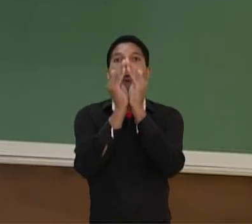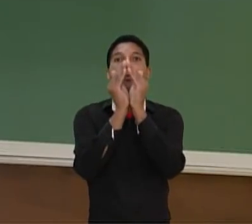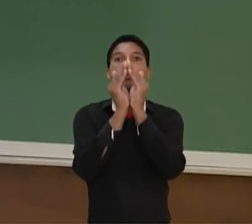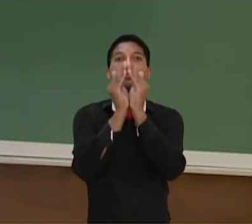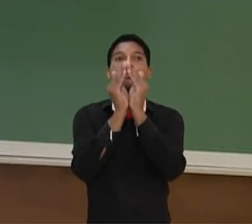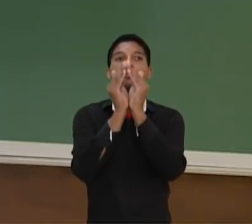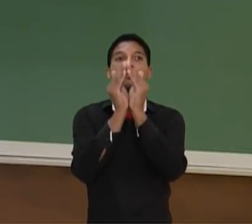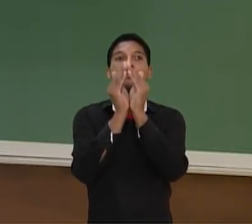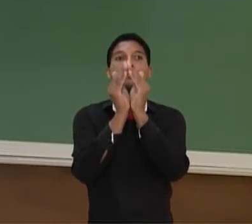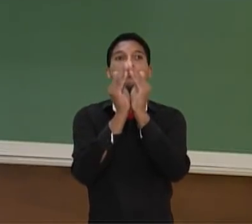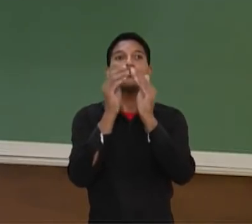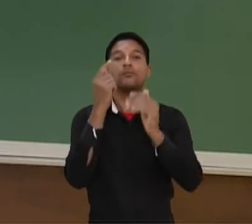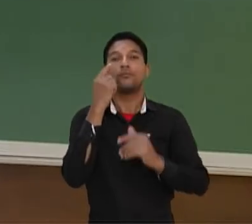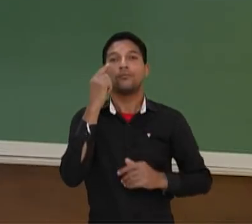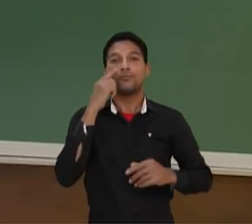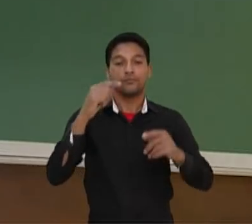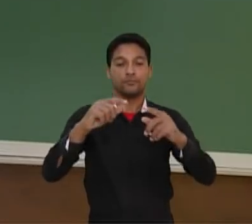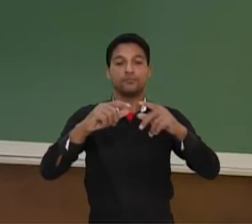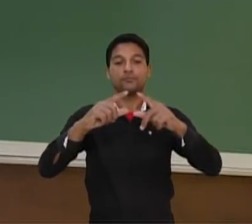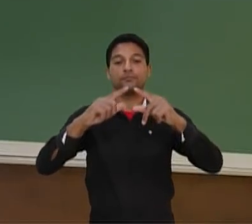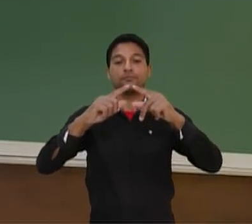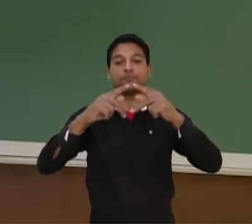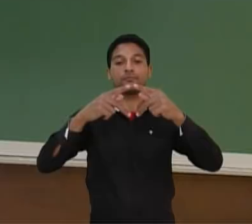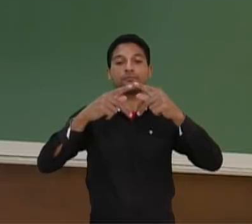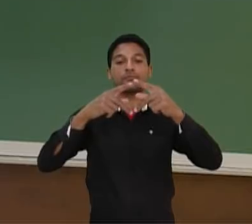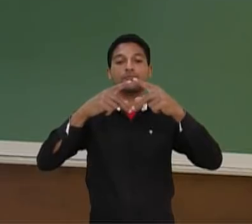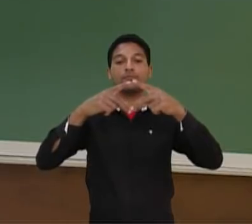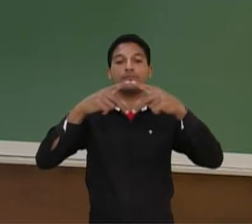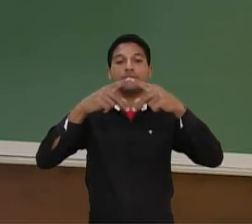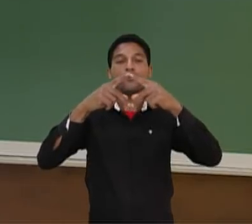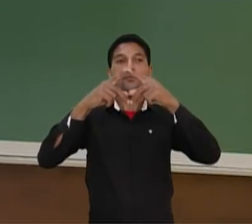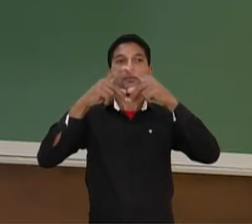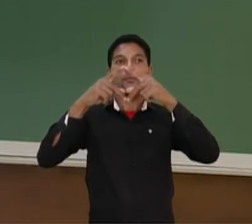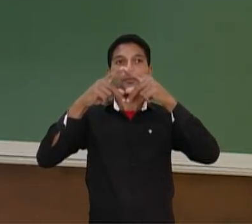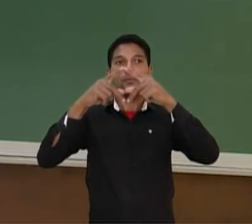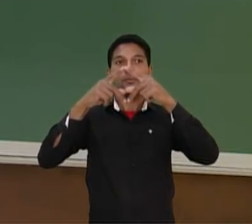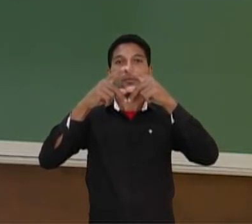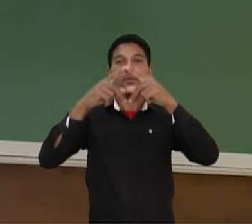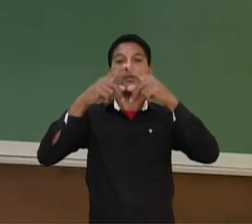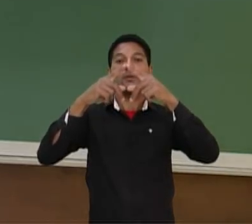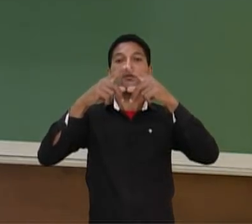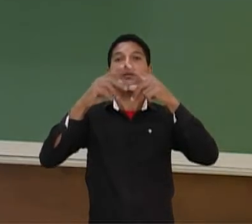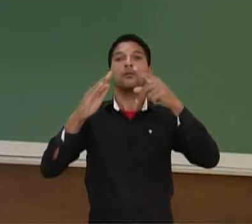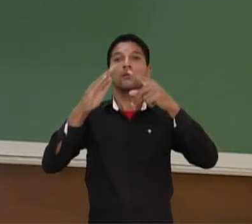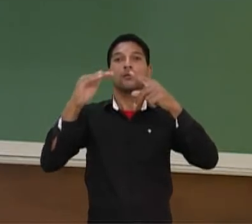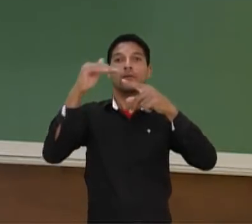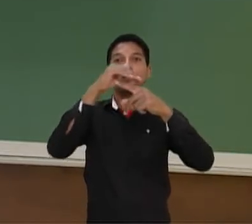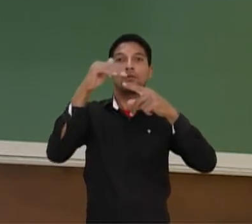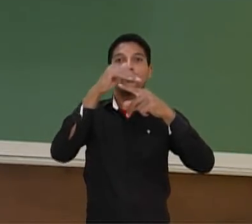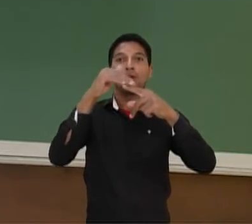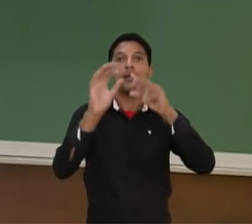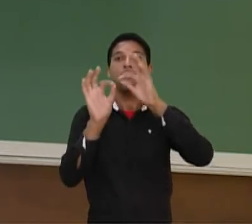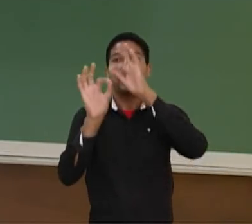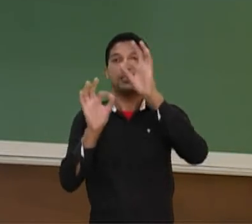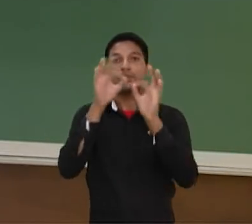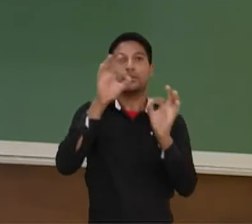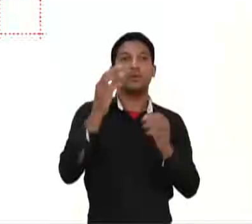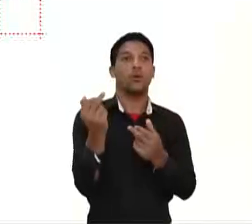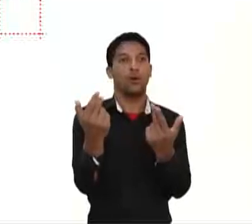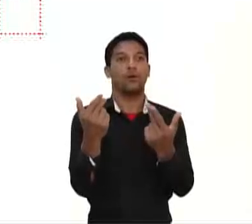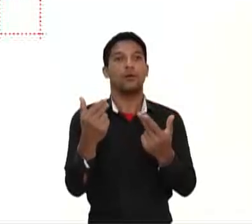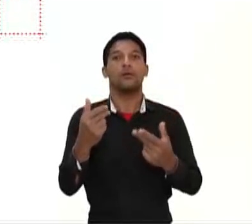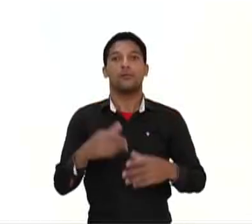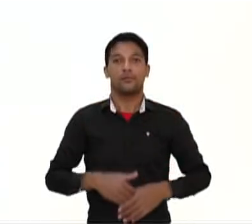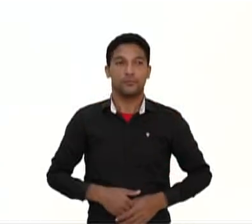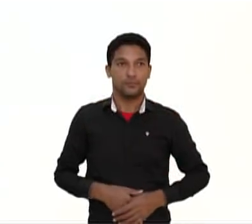ou de papagaio, tá? Por quê? Porque ele tem esses 2 lados do mesmo tamanho, esses 2 lados do mesmo tamanho, tá bom? Vamos conferir as respostas?